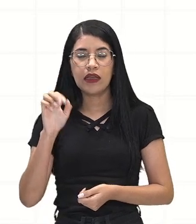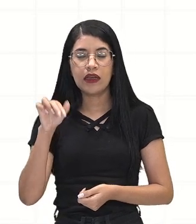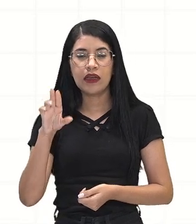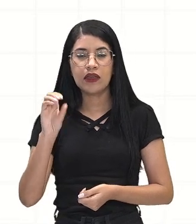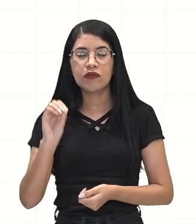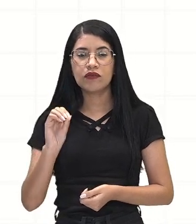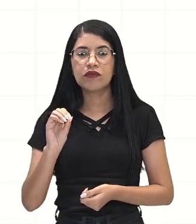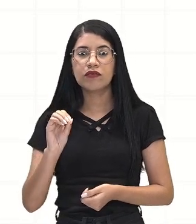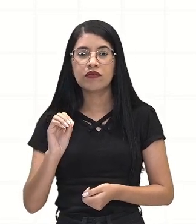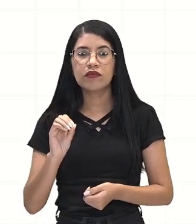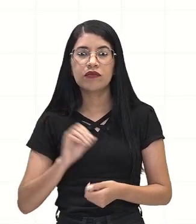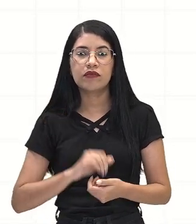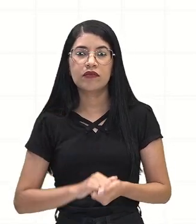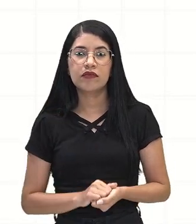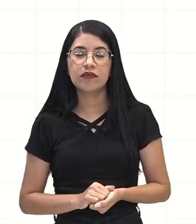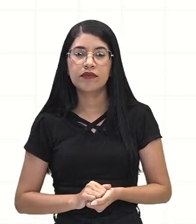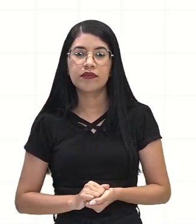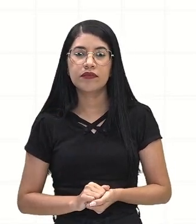aqui embaixo está...